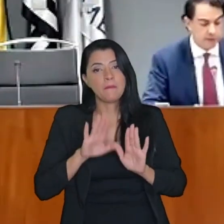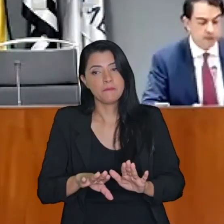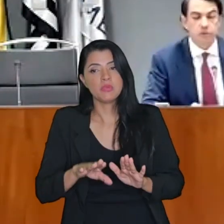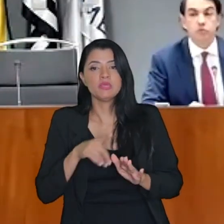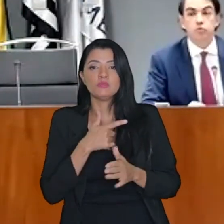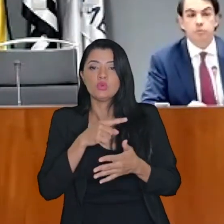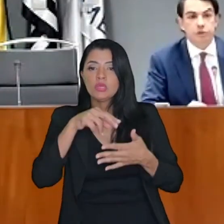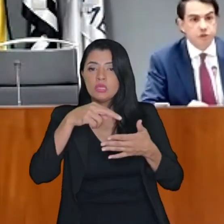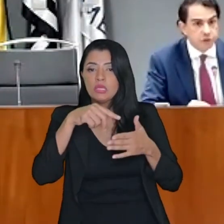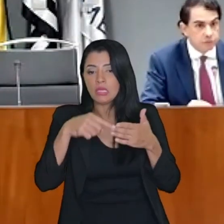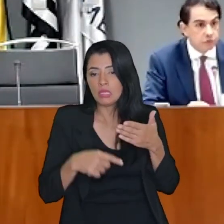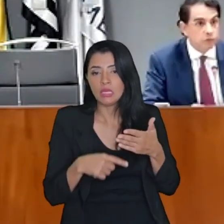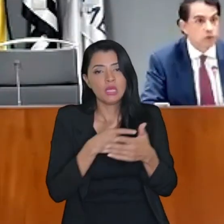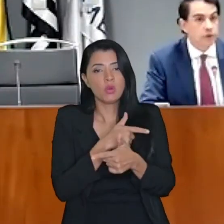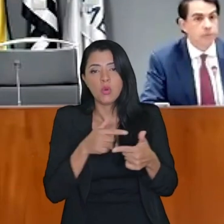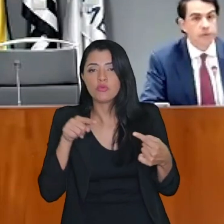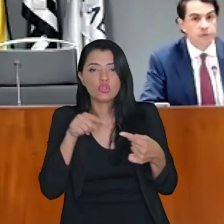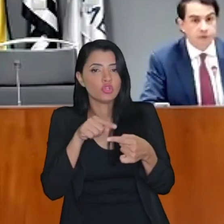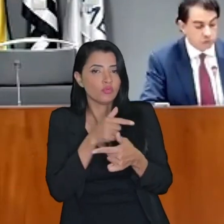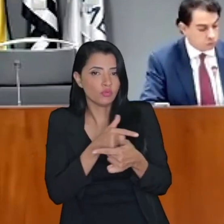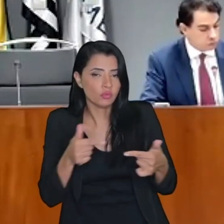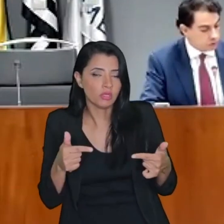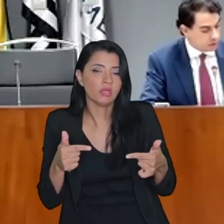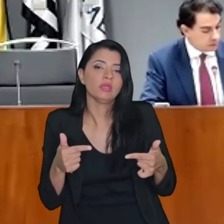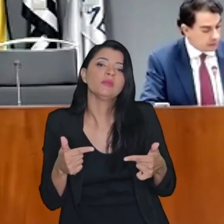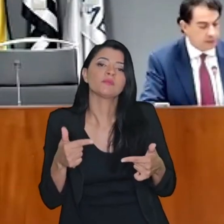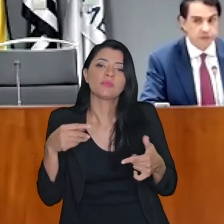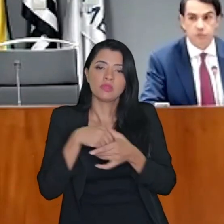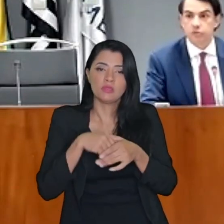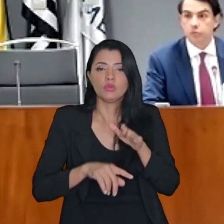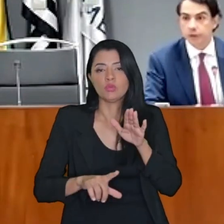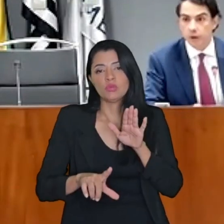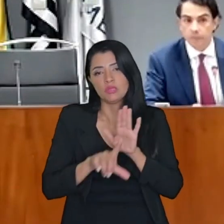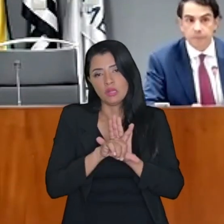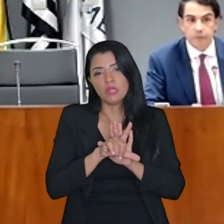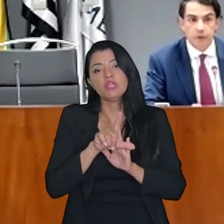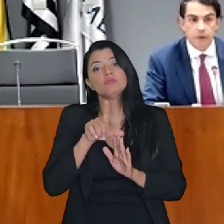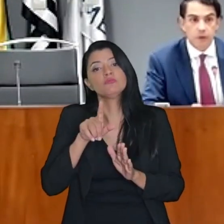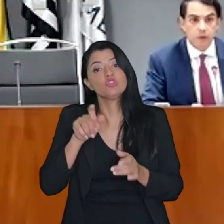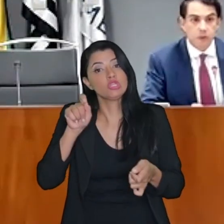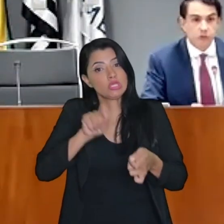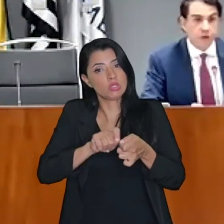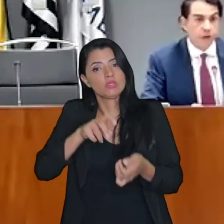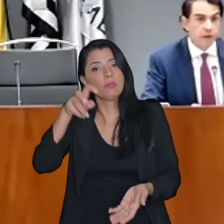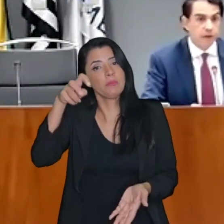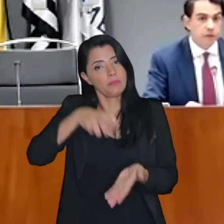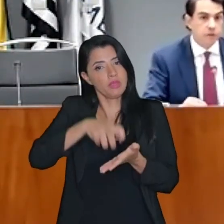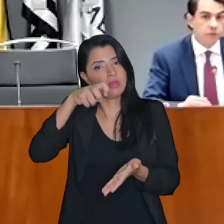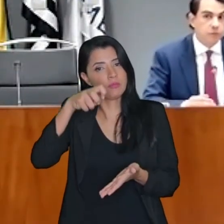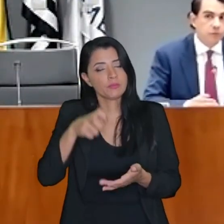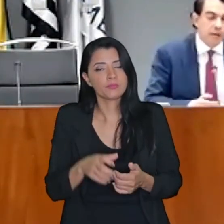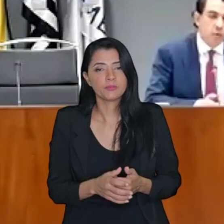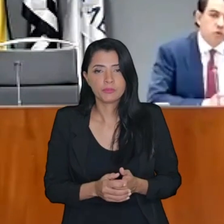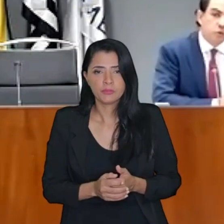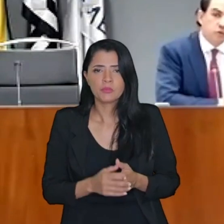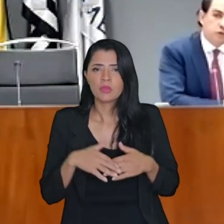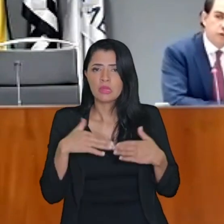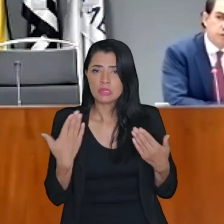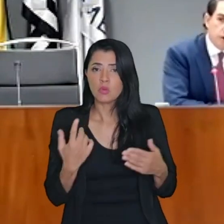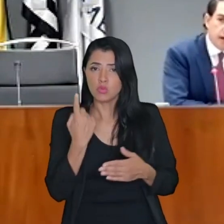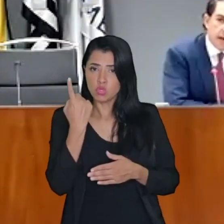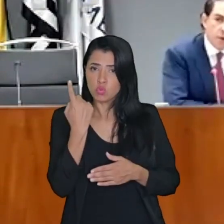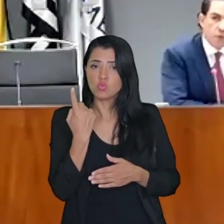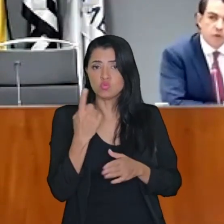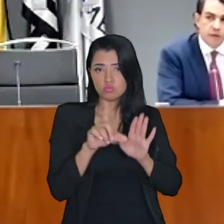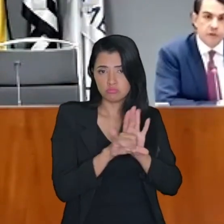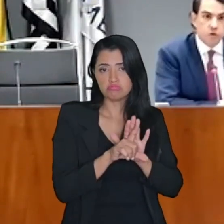os requisitos objetivos previstos na Lei de Execução Penal. Ou seja, em um